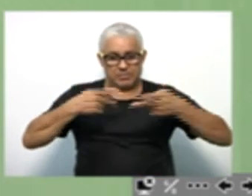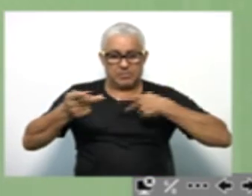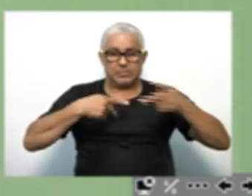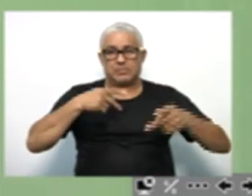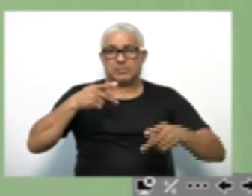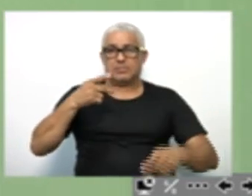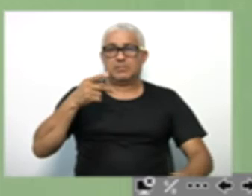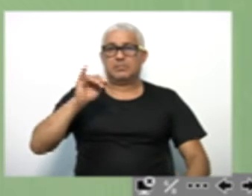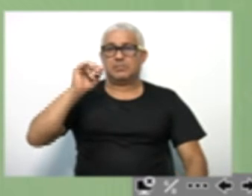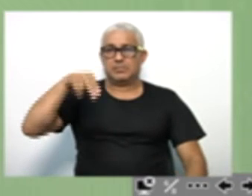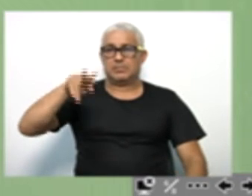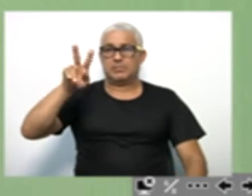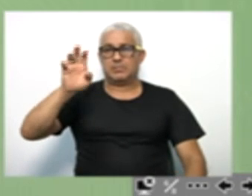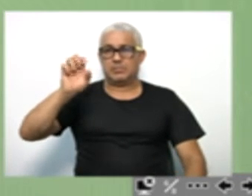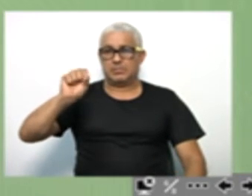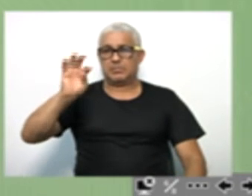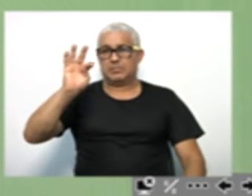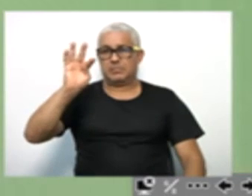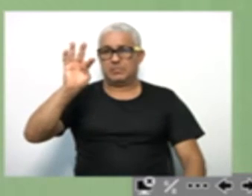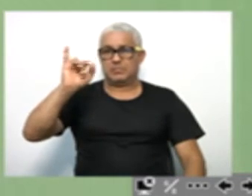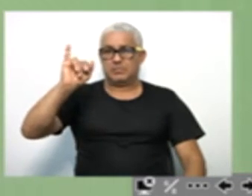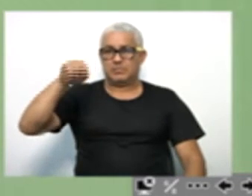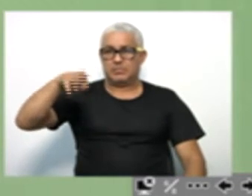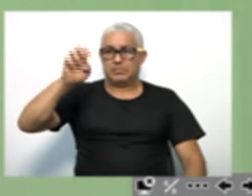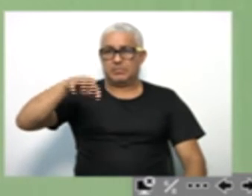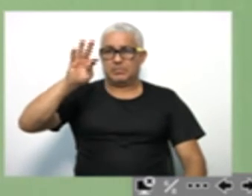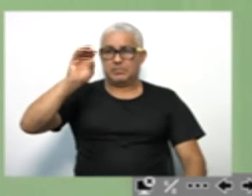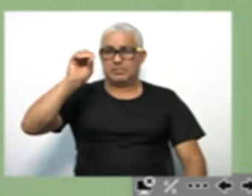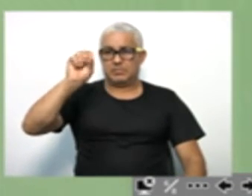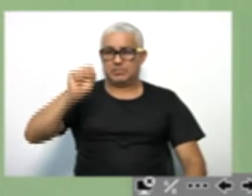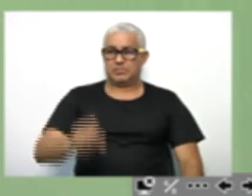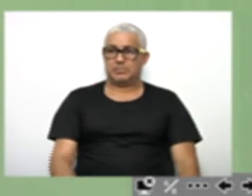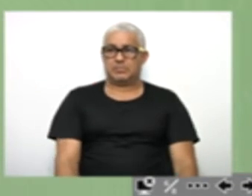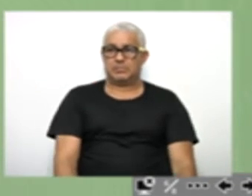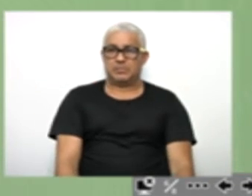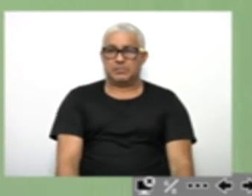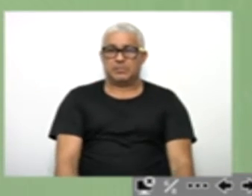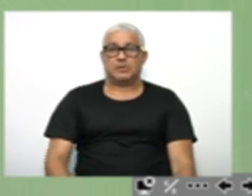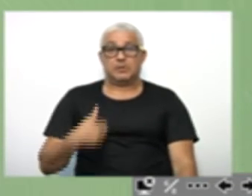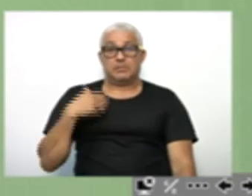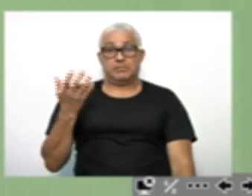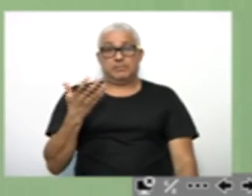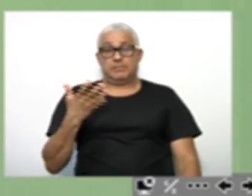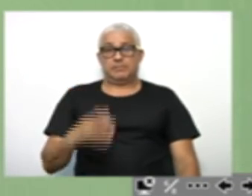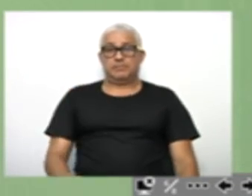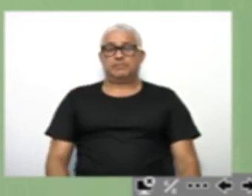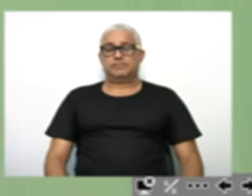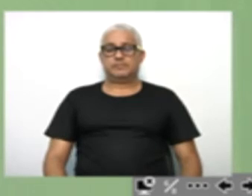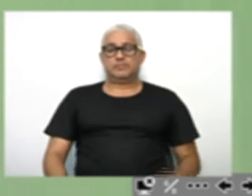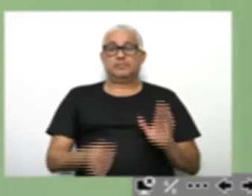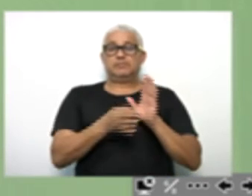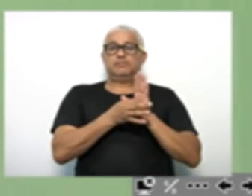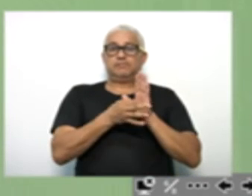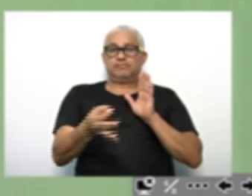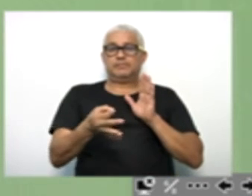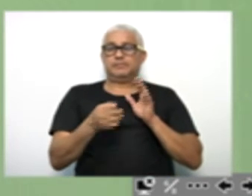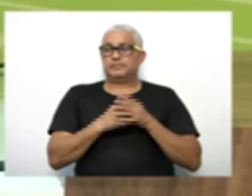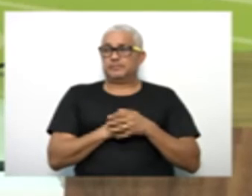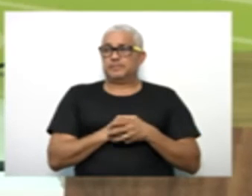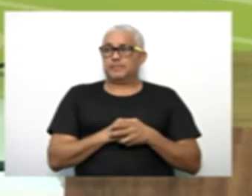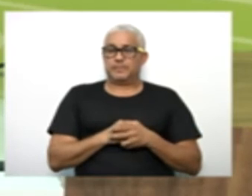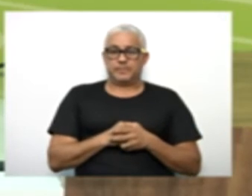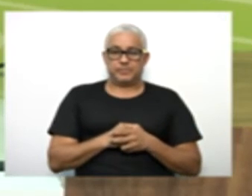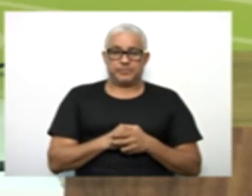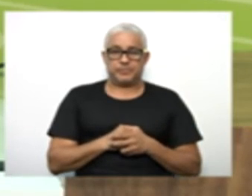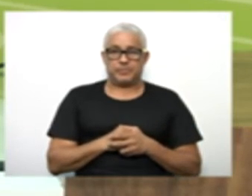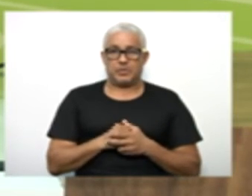Muito bem. Professor, para introduzir esse assunto, eu gostaria de fazer, falei aqui